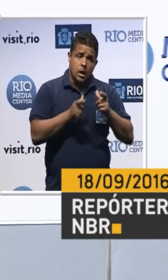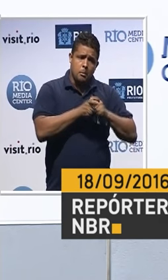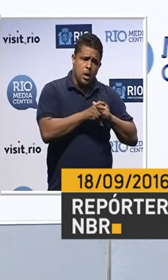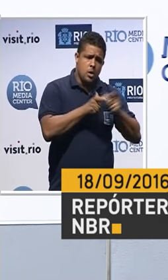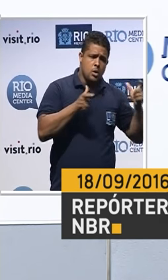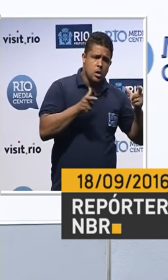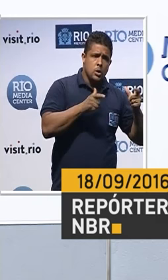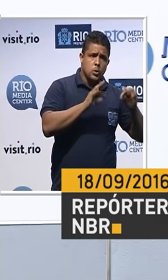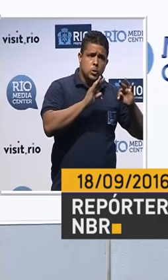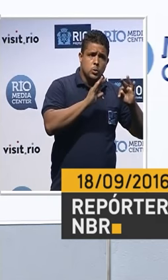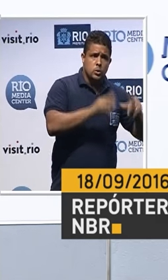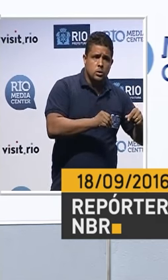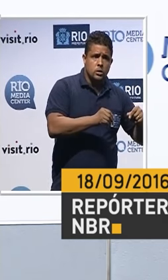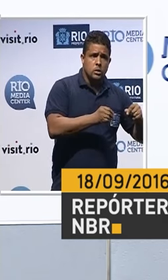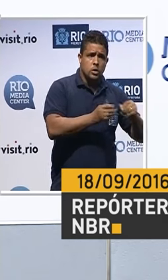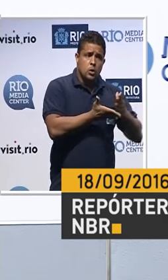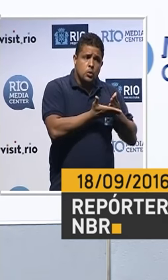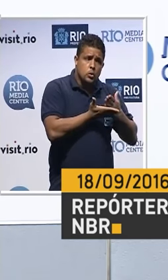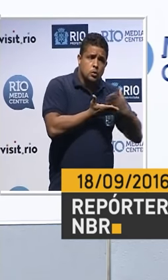parte,